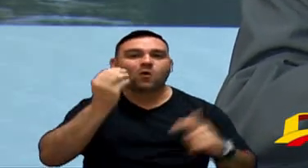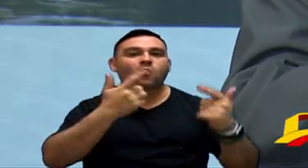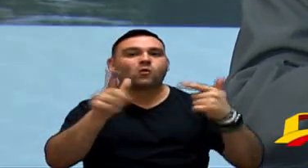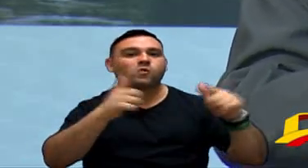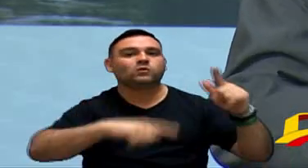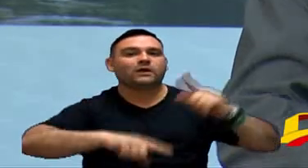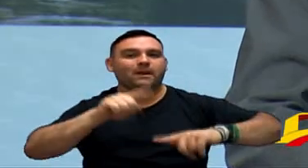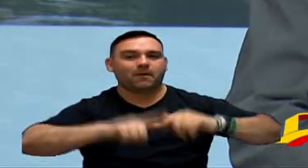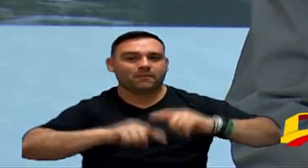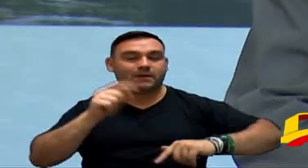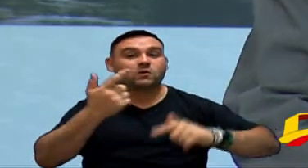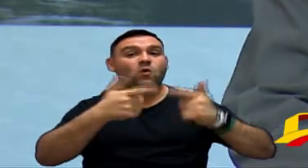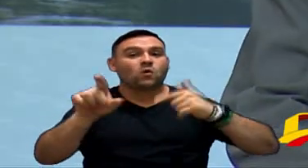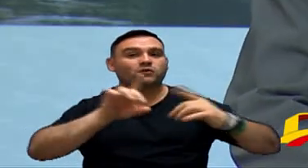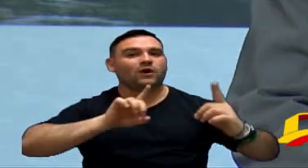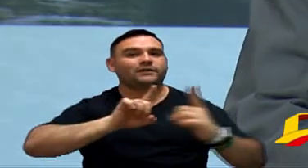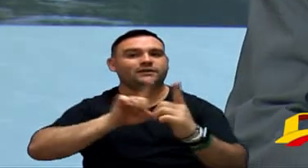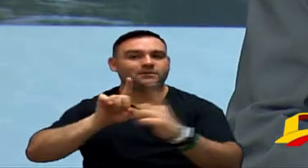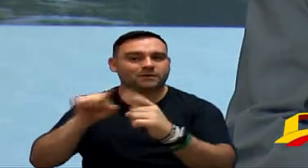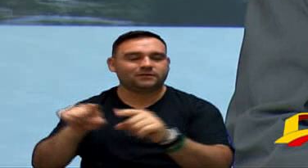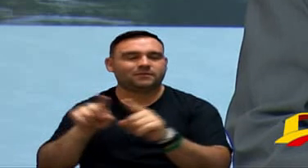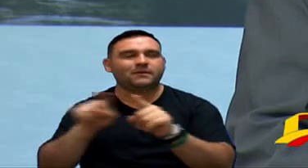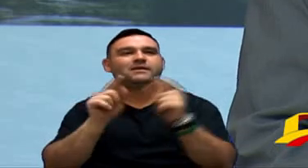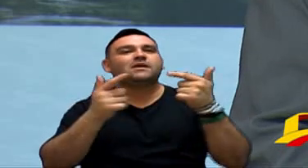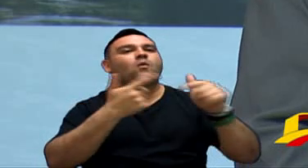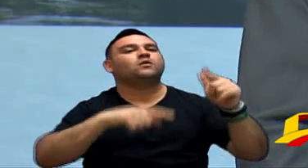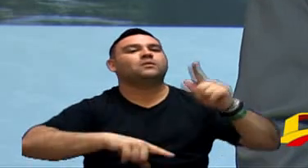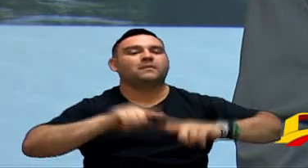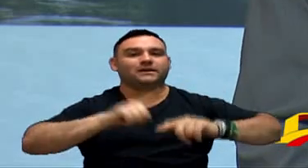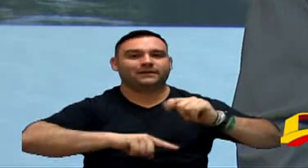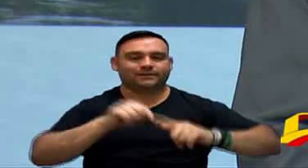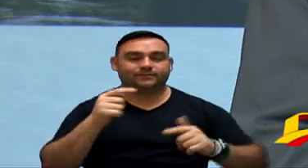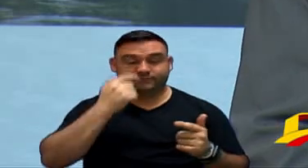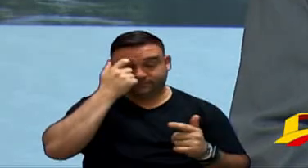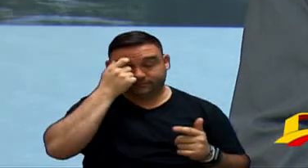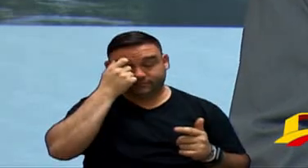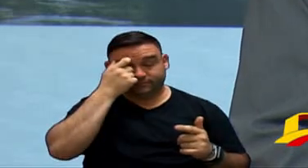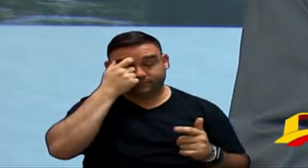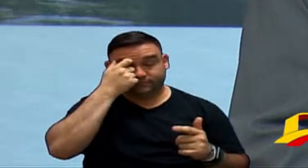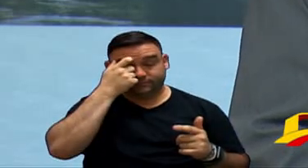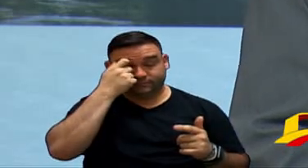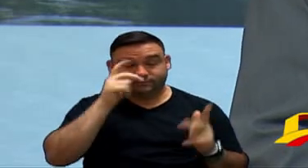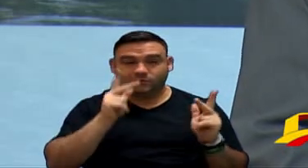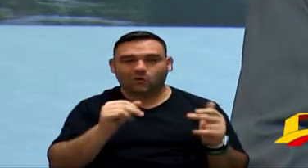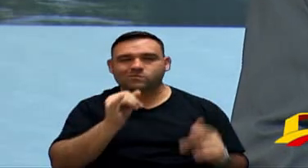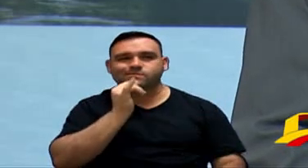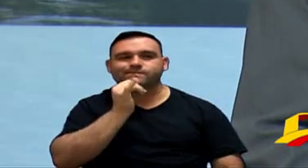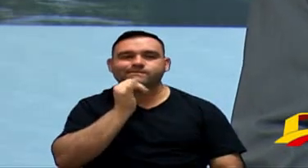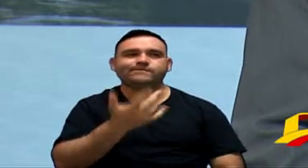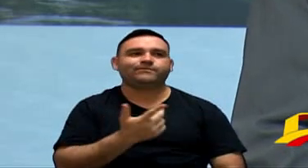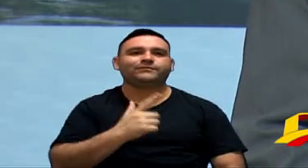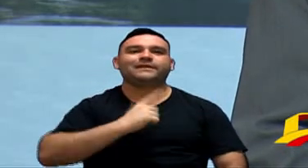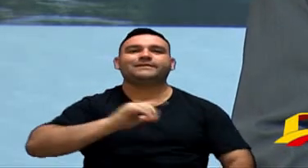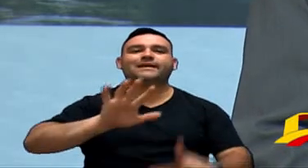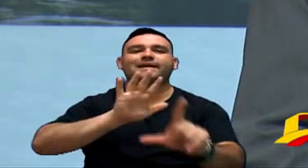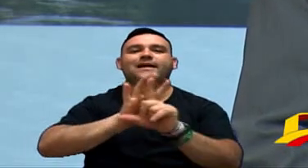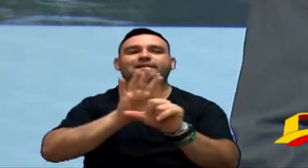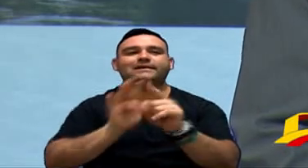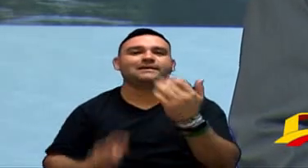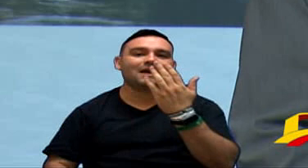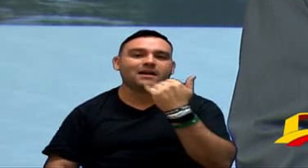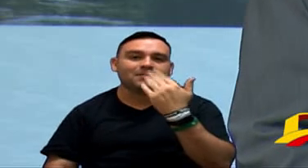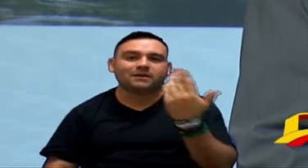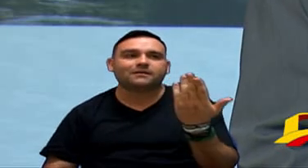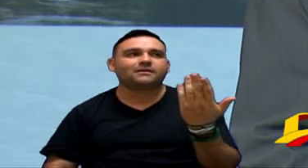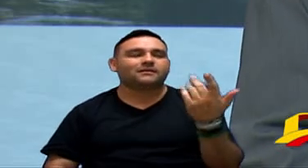equipamentos de outros atendimentos de outros materiais Como por exemplo é além da alimentação